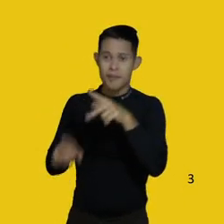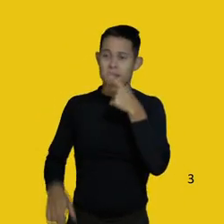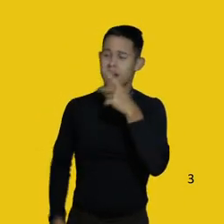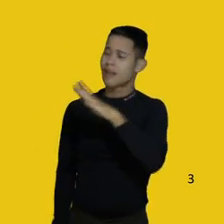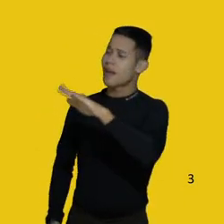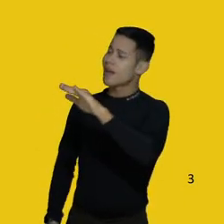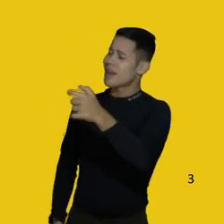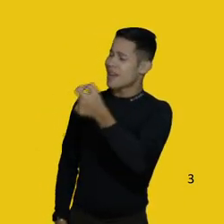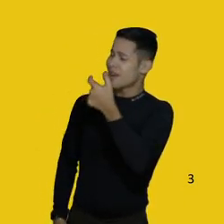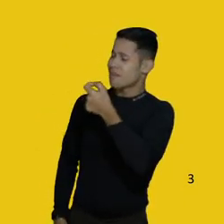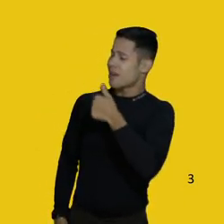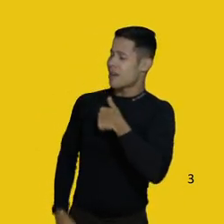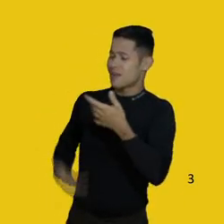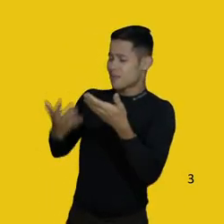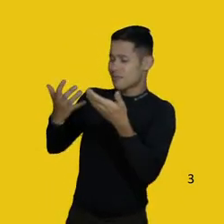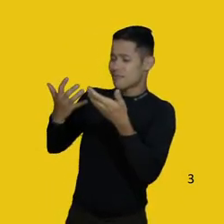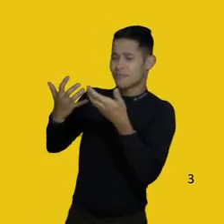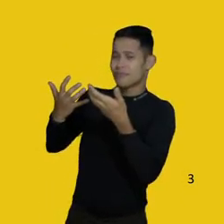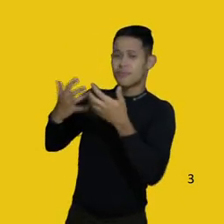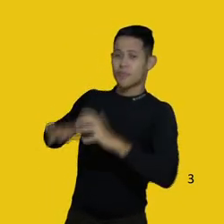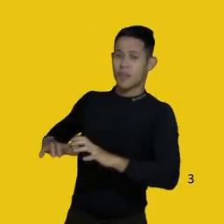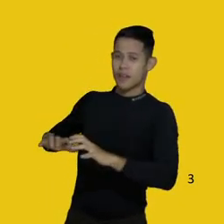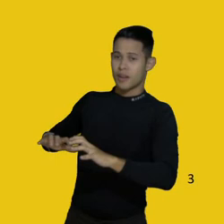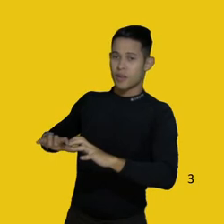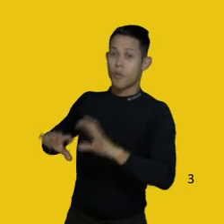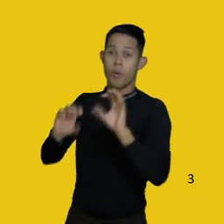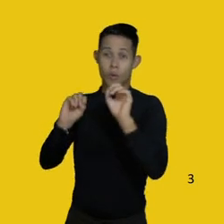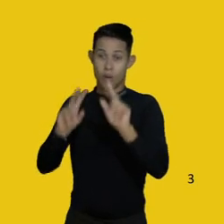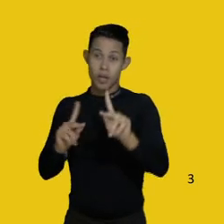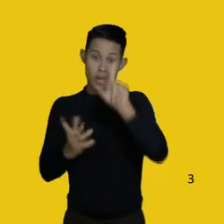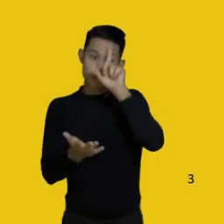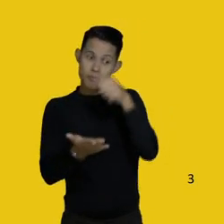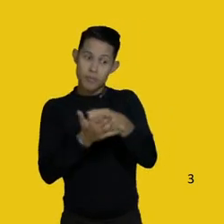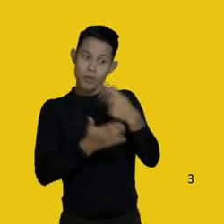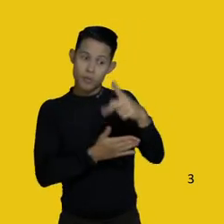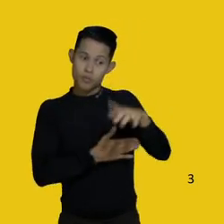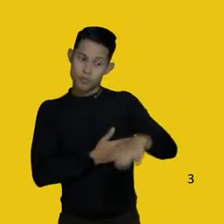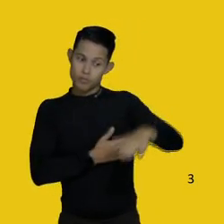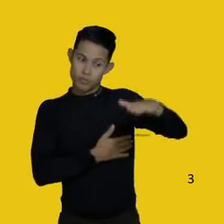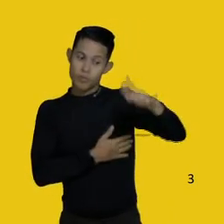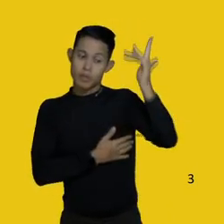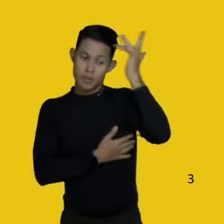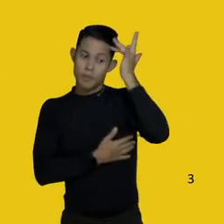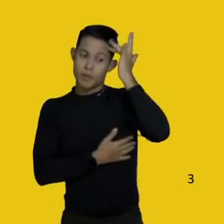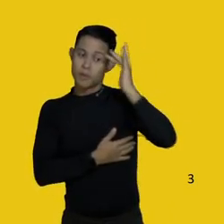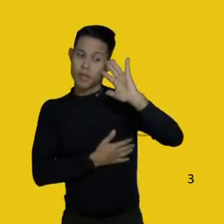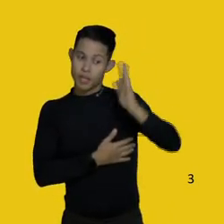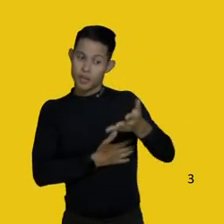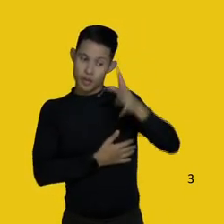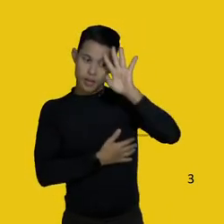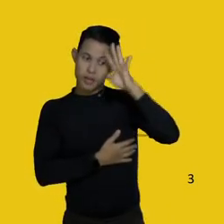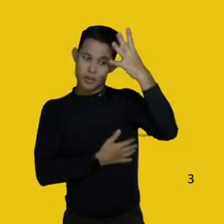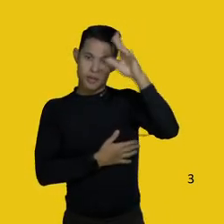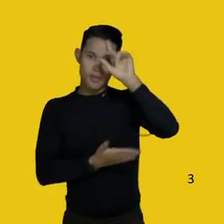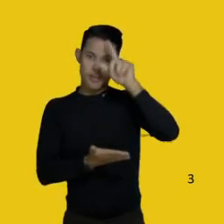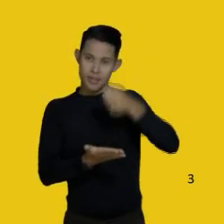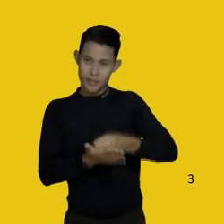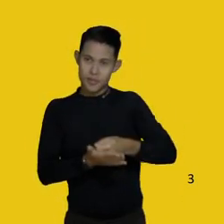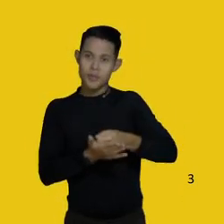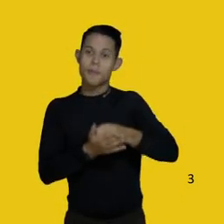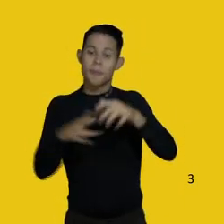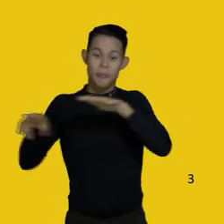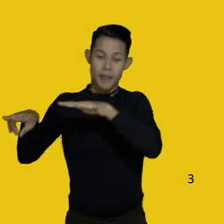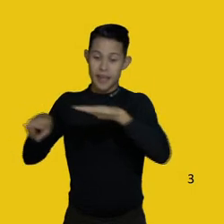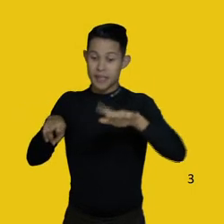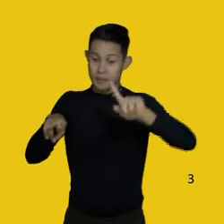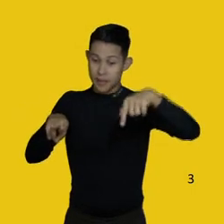remédio os mocinhos falei você que sabe você já tá grandinho para né para para resolver aí eles voltam na semana seguinte não eu